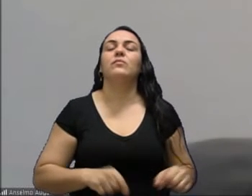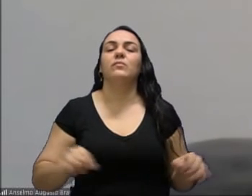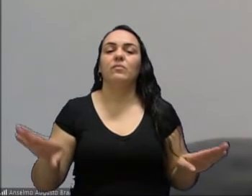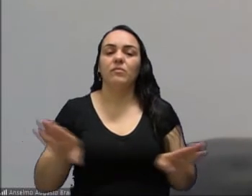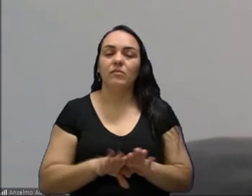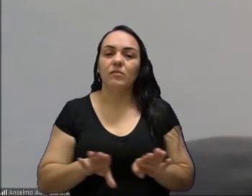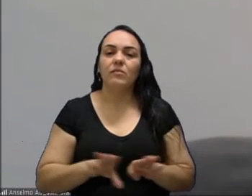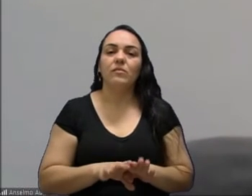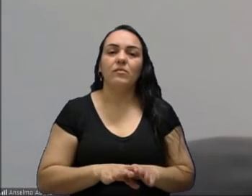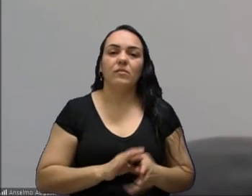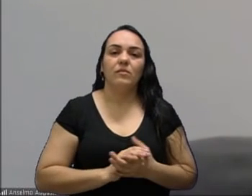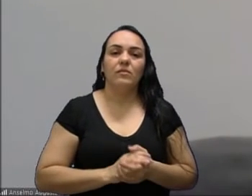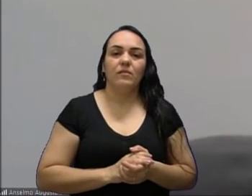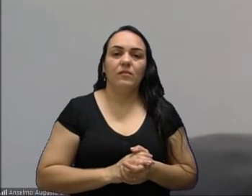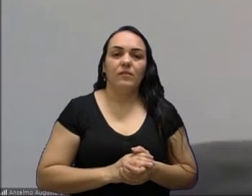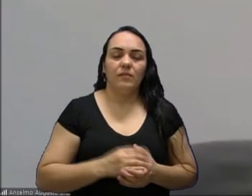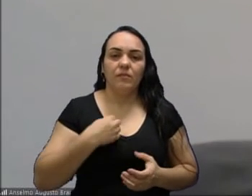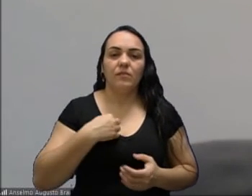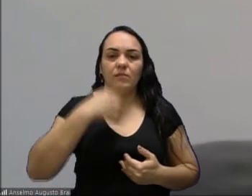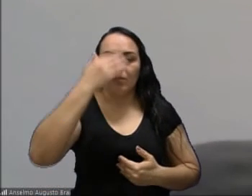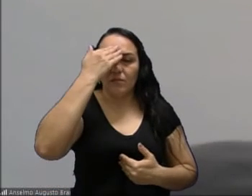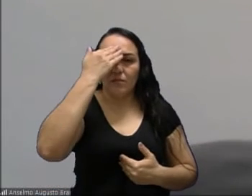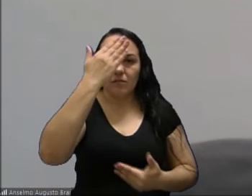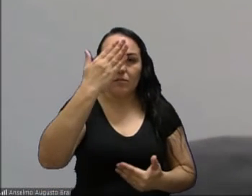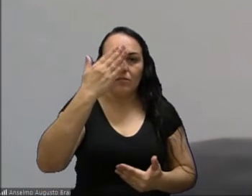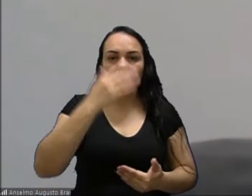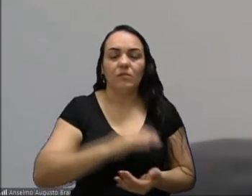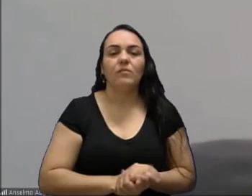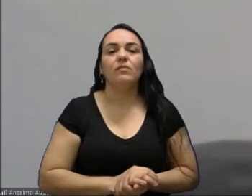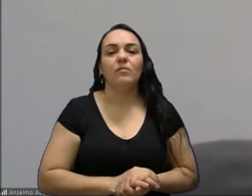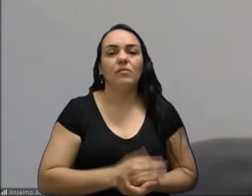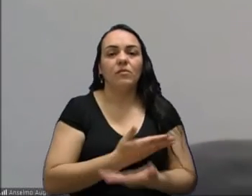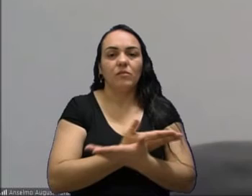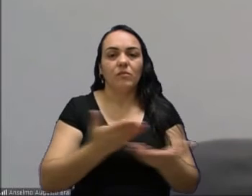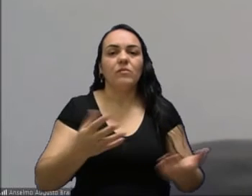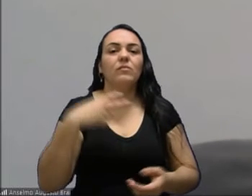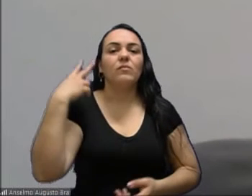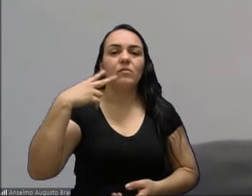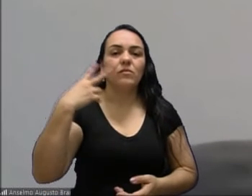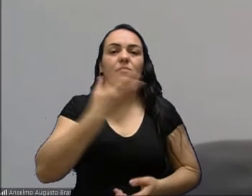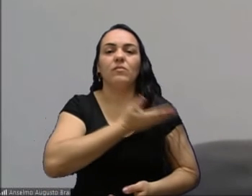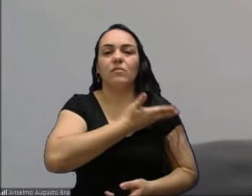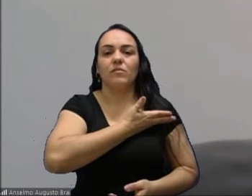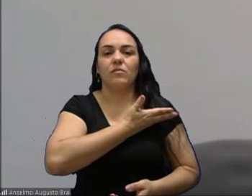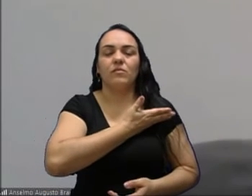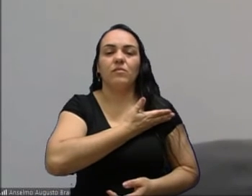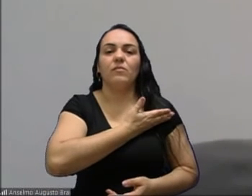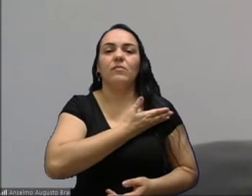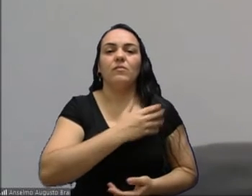encontra quero agradecer a acolhida de todos os nobres colegas